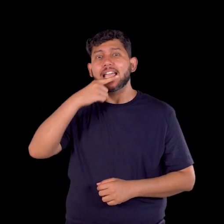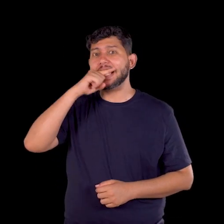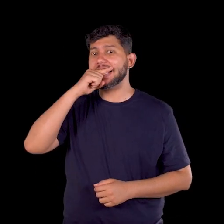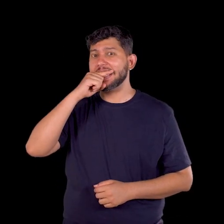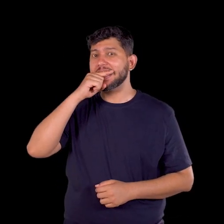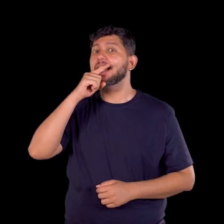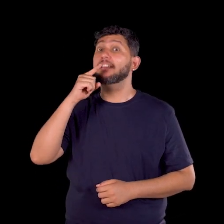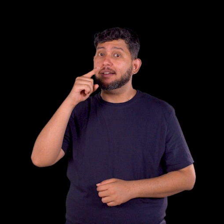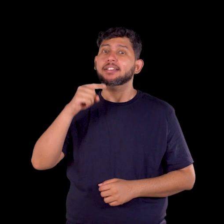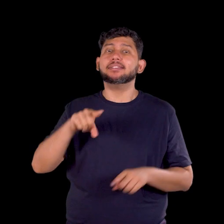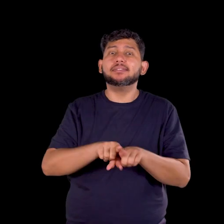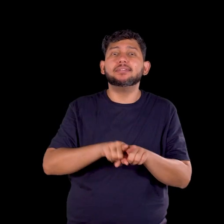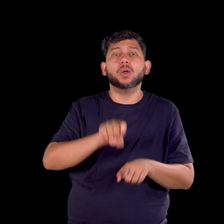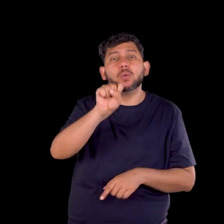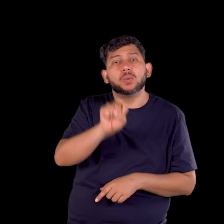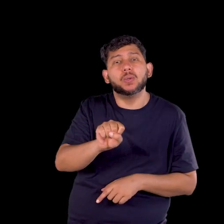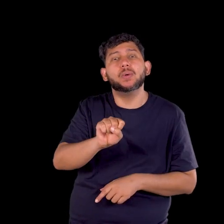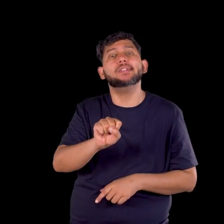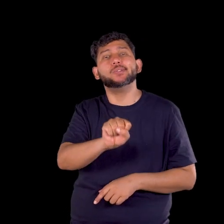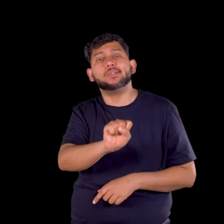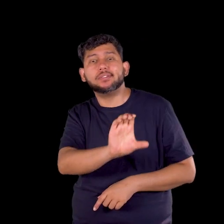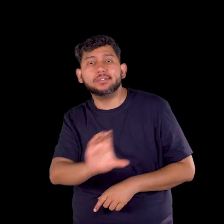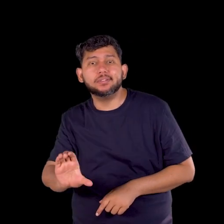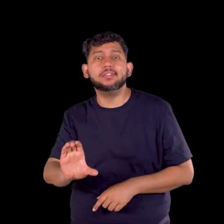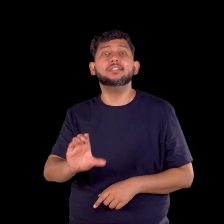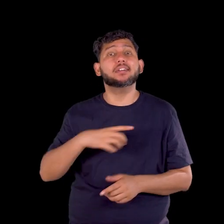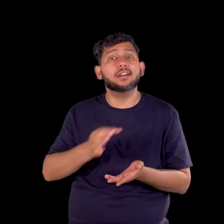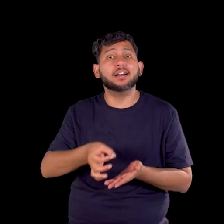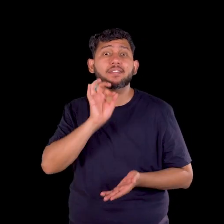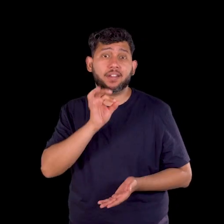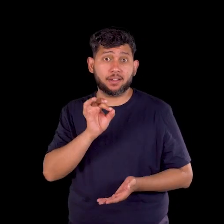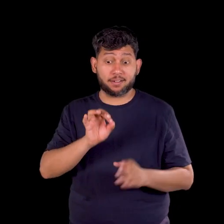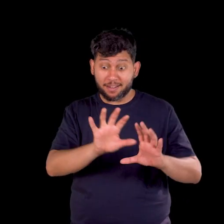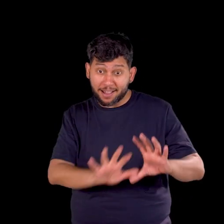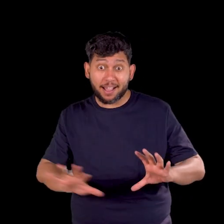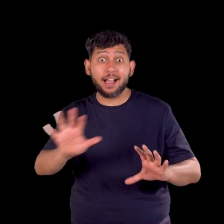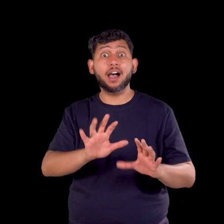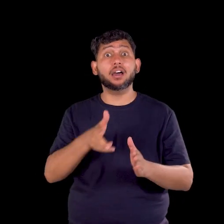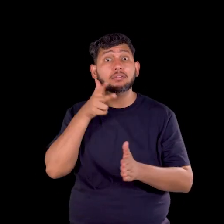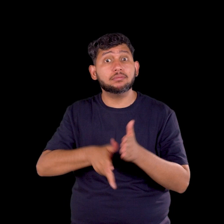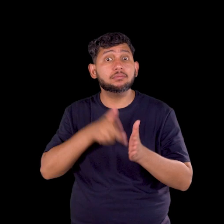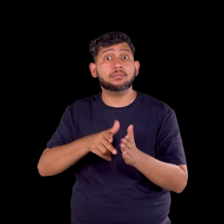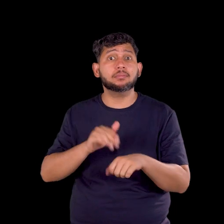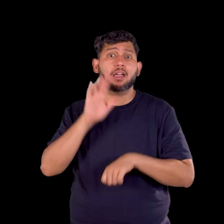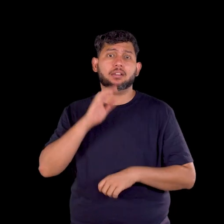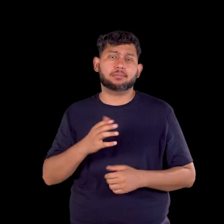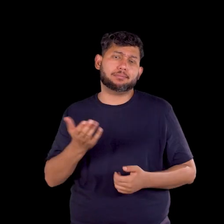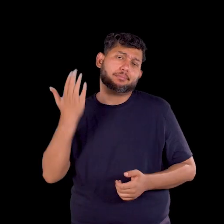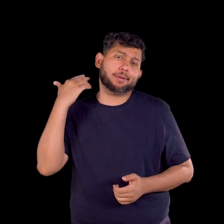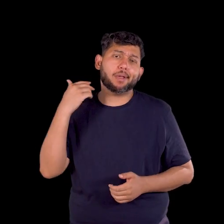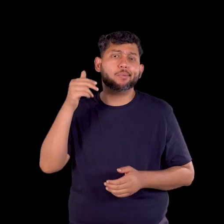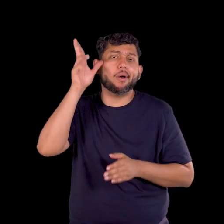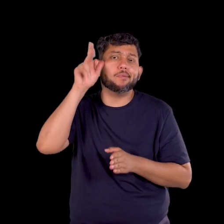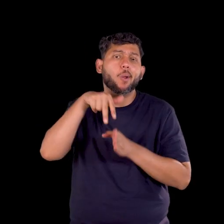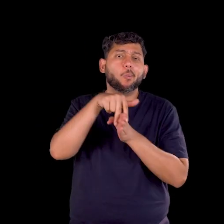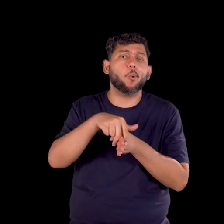pelo protagonismo dos trilhos e acabou se consolidando nas regiões cafeeiras, substituindo as mulas que até